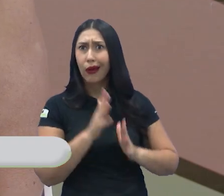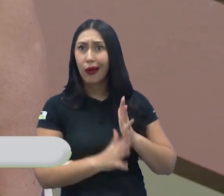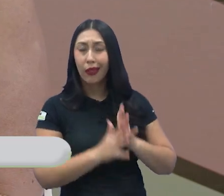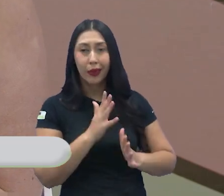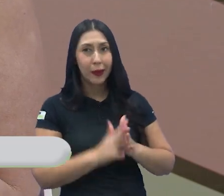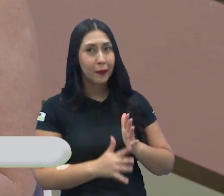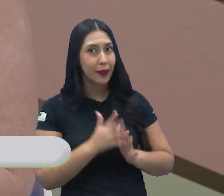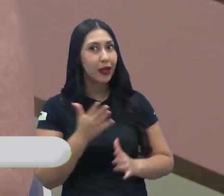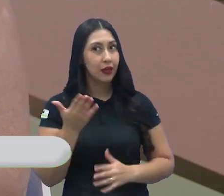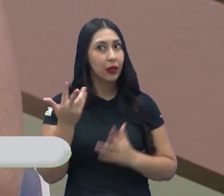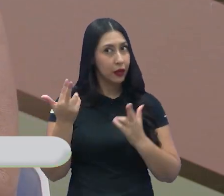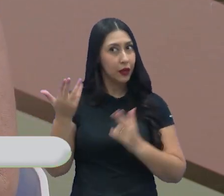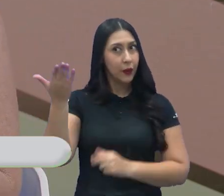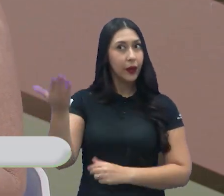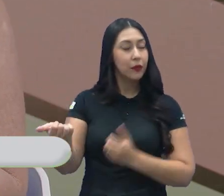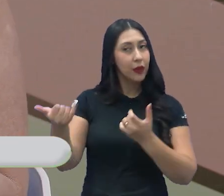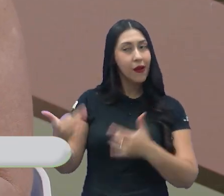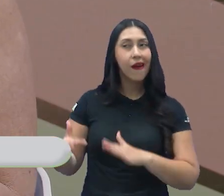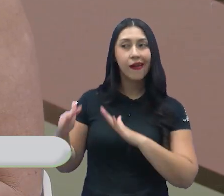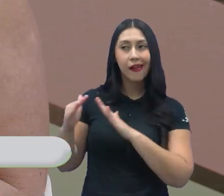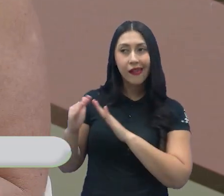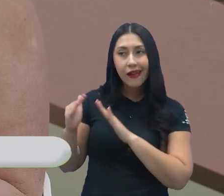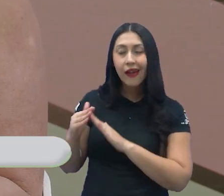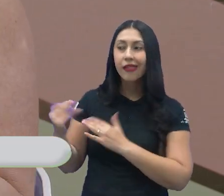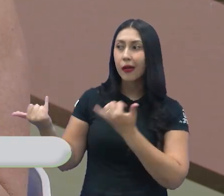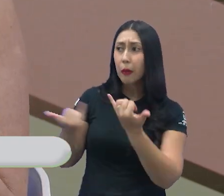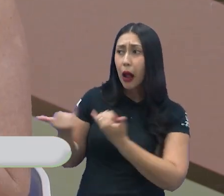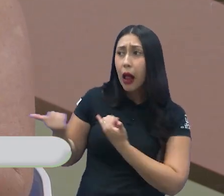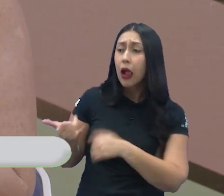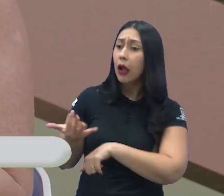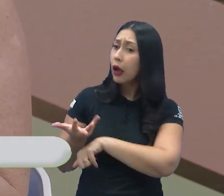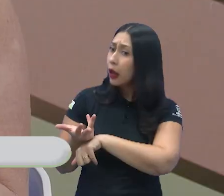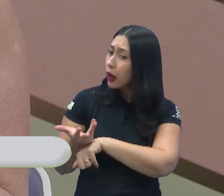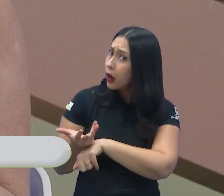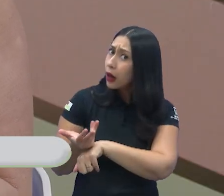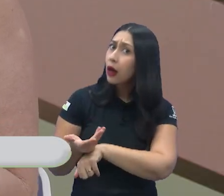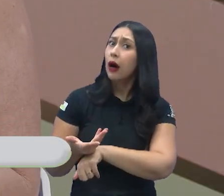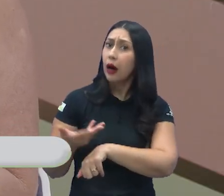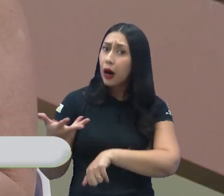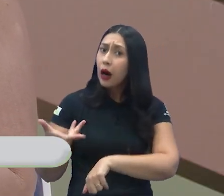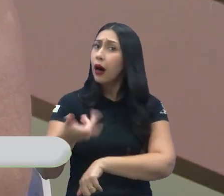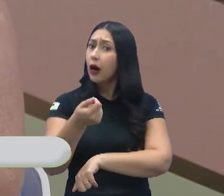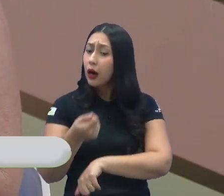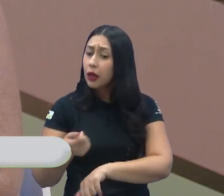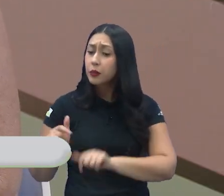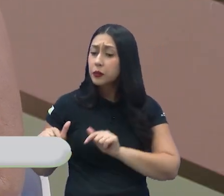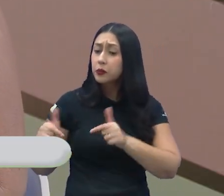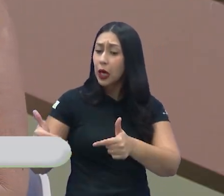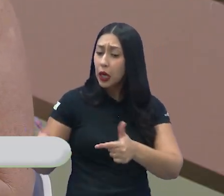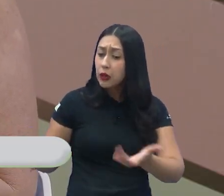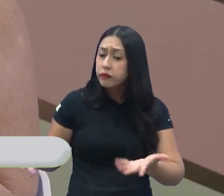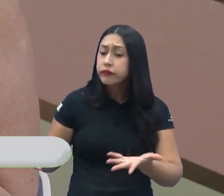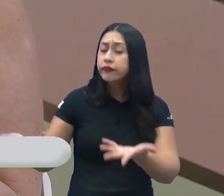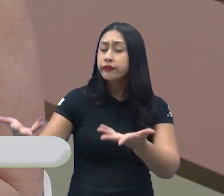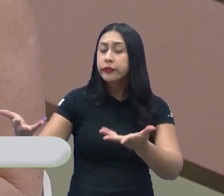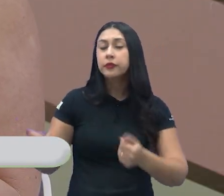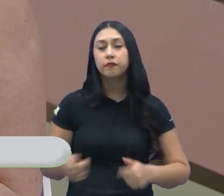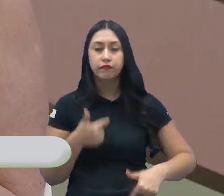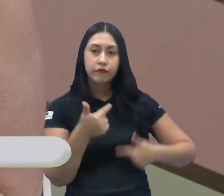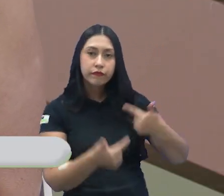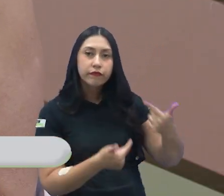trouxe. Né? Em casa, as pessoas ficam falando, olha, você precisa fazer isso, precisa fazer aquilo, no ambiente de